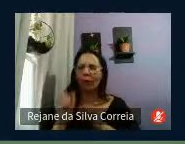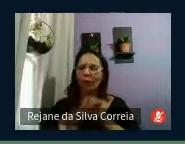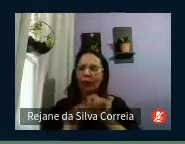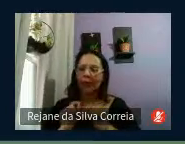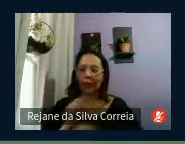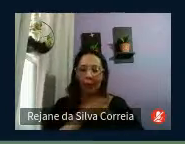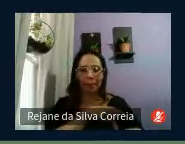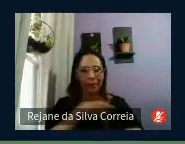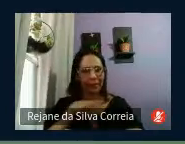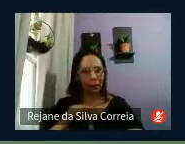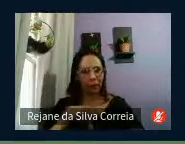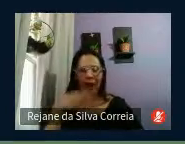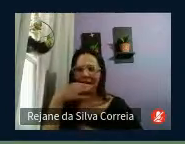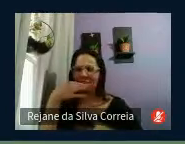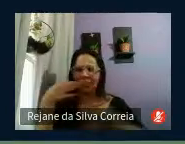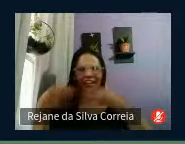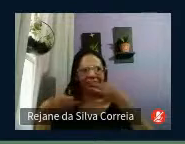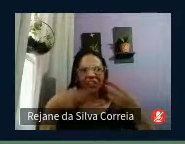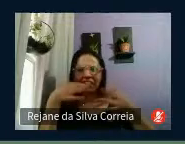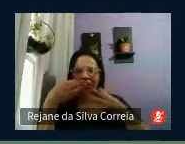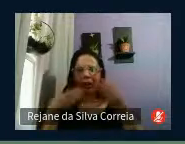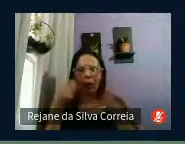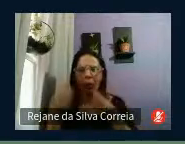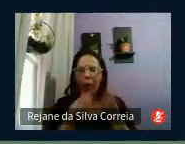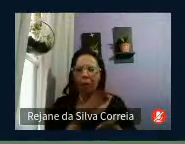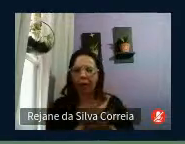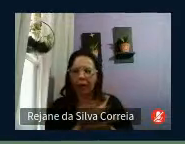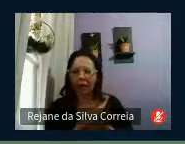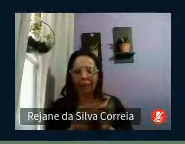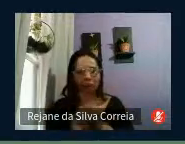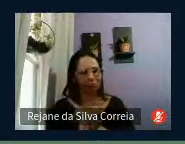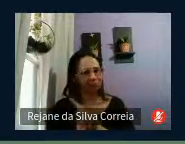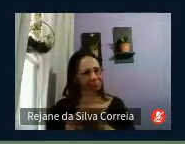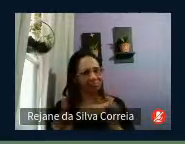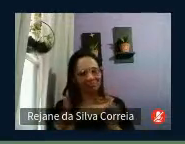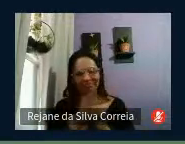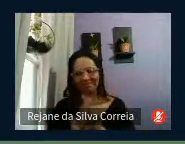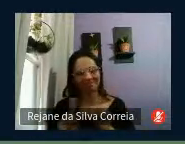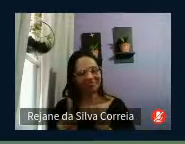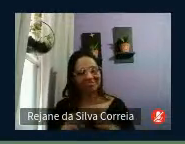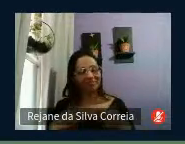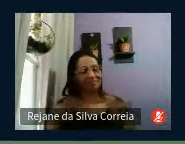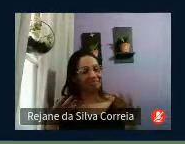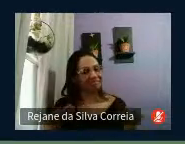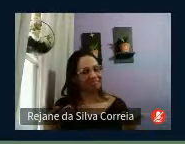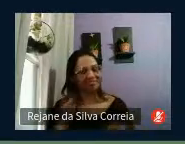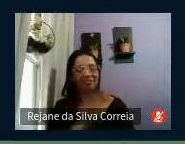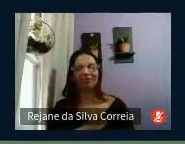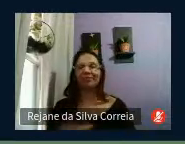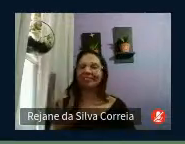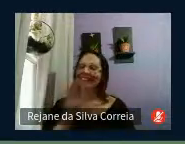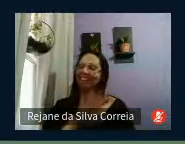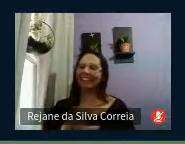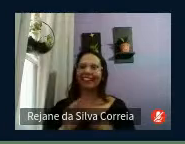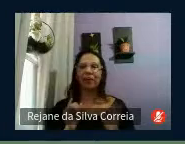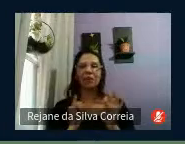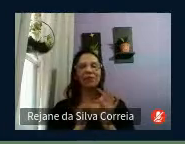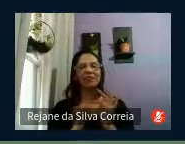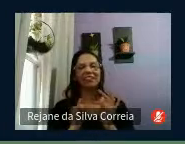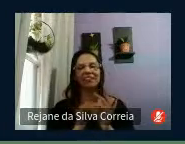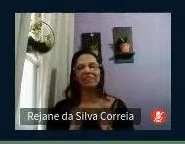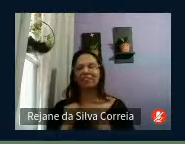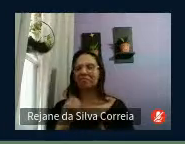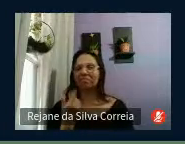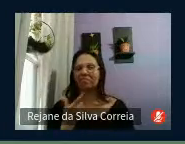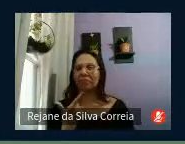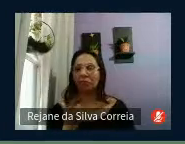vim aqui trazer dicas de estudo, por exemplo, porque, de uma forma geral, o Instituto não conta com uma